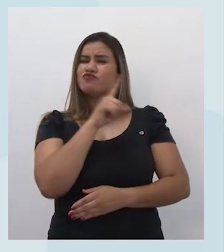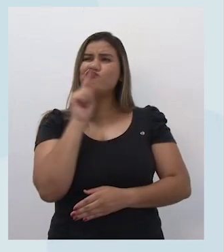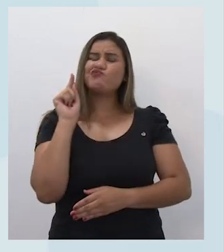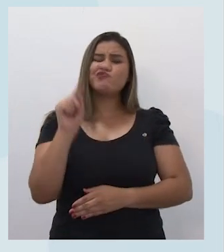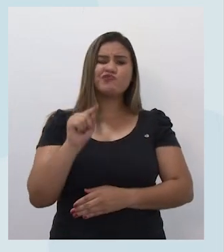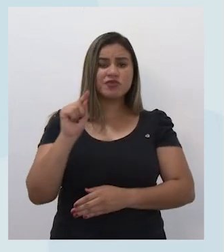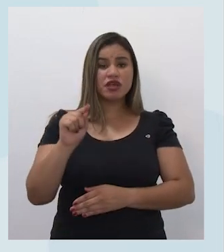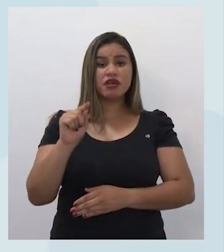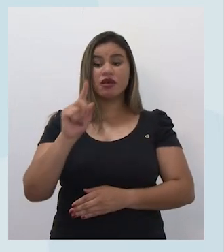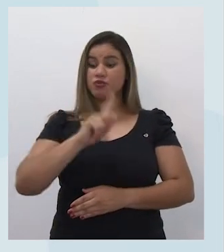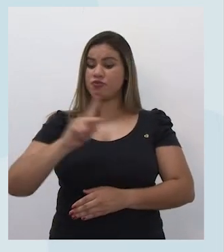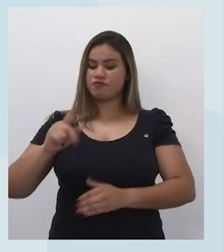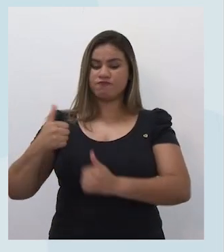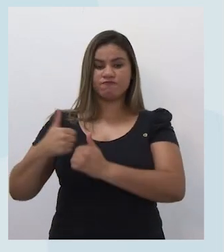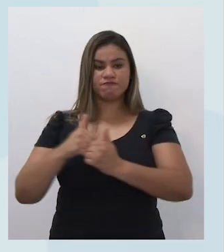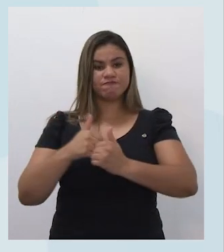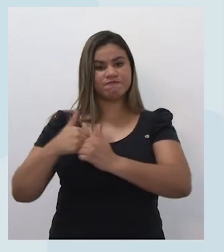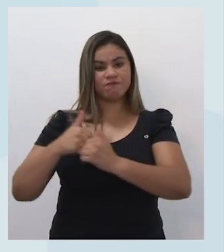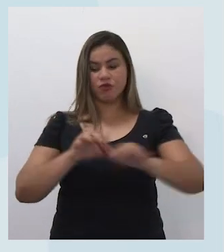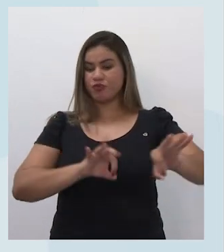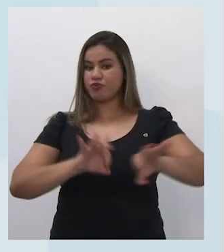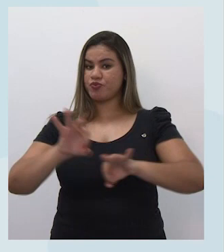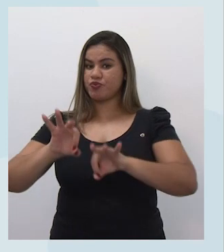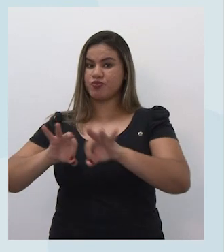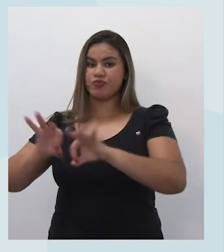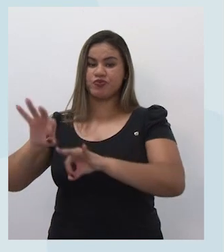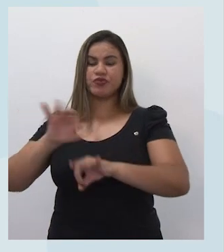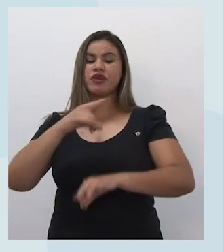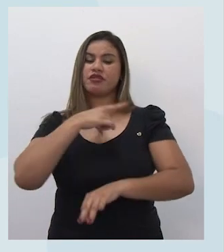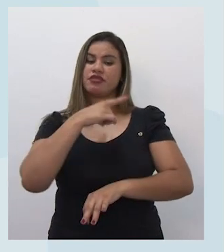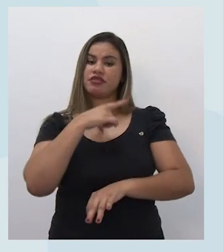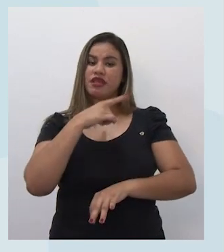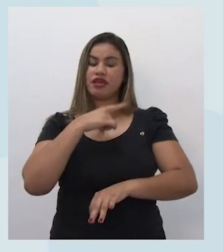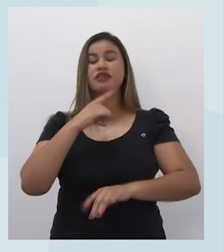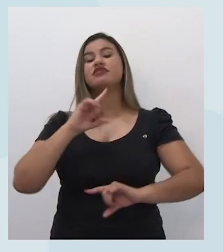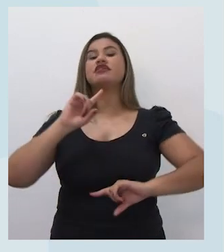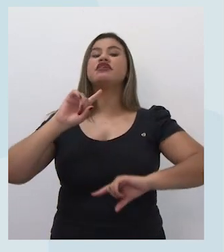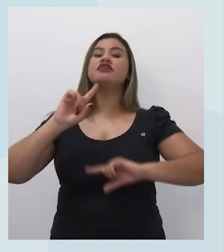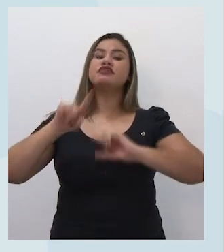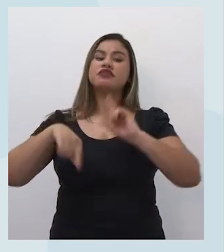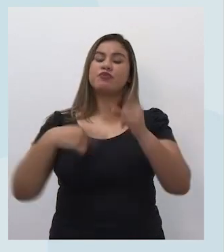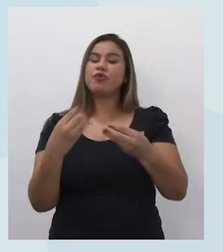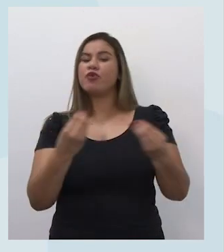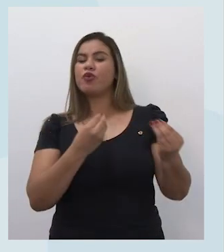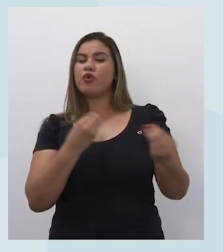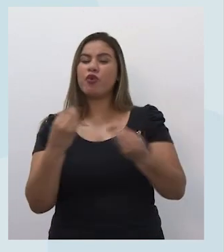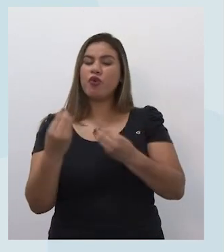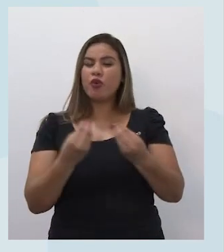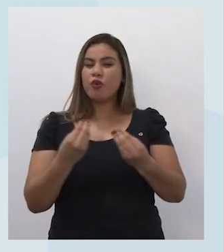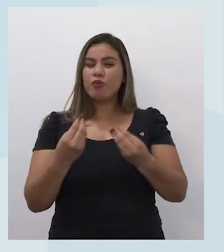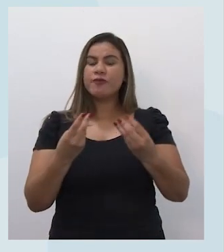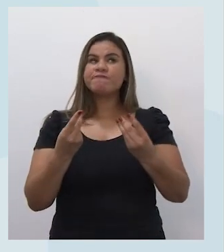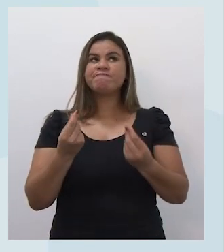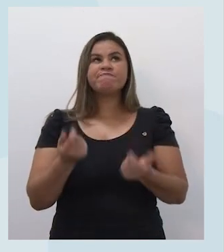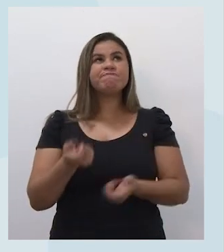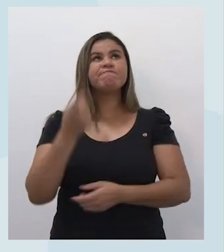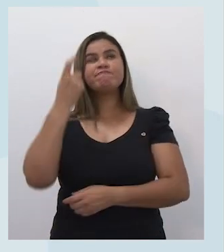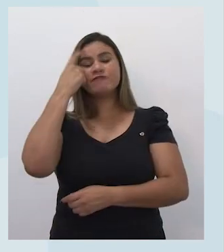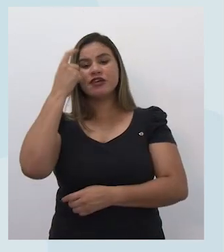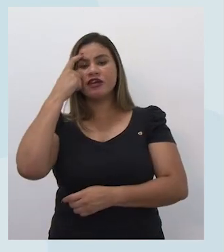realizar o acompanhamento, né, do projeto e poder acompanhar de que forma ele